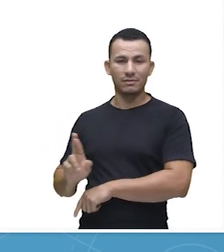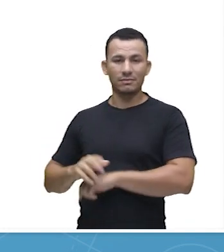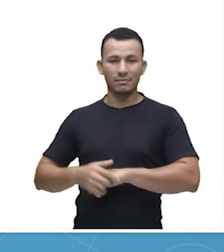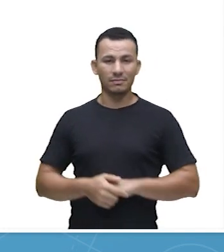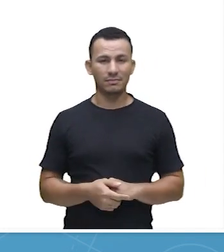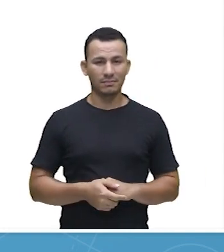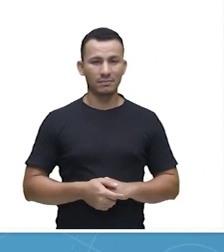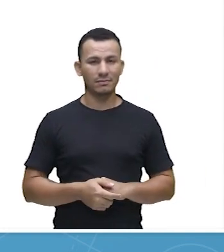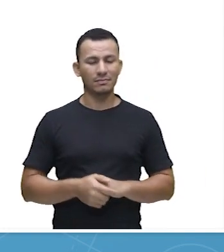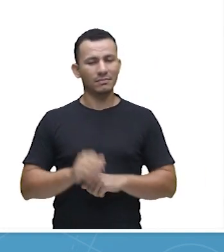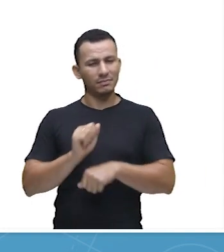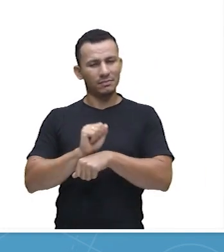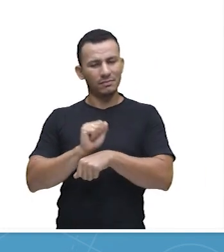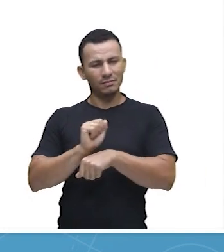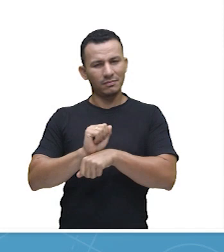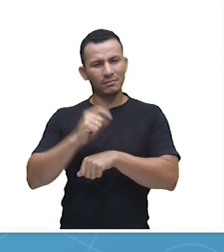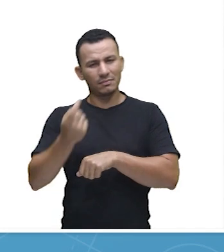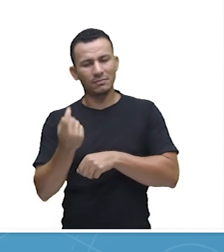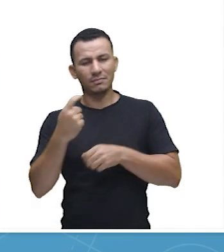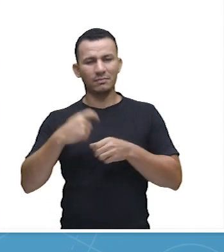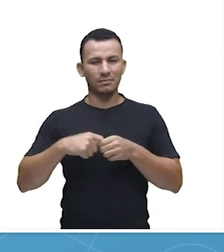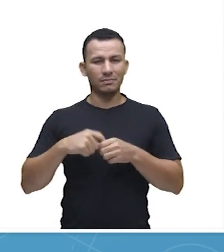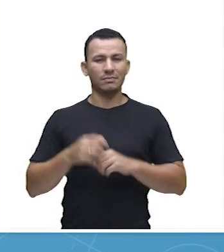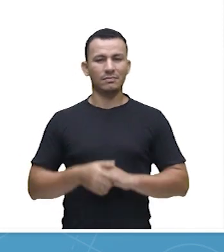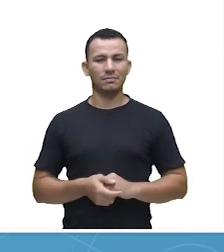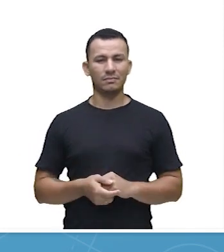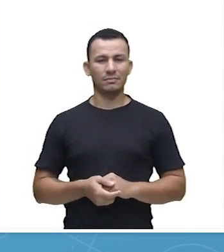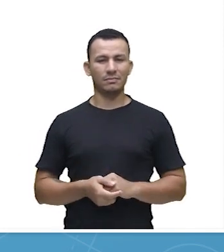bom? Então, daqui a pouco a gente retorna para comentar.